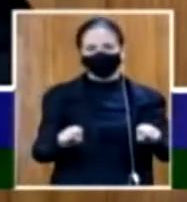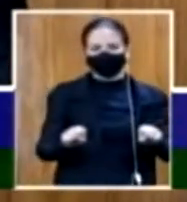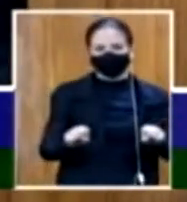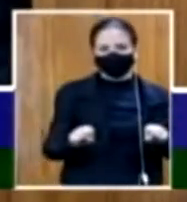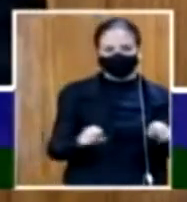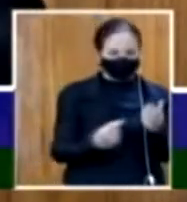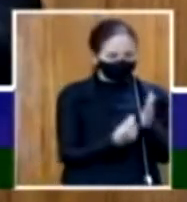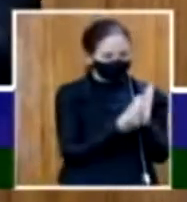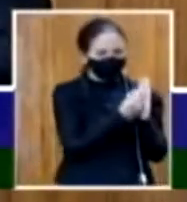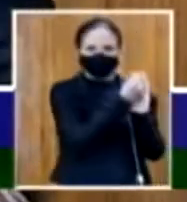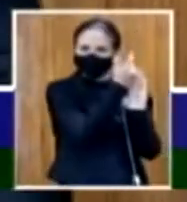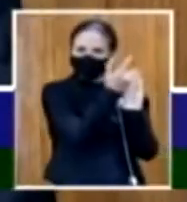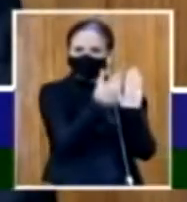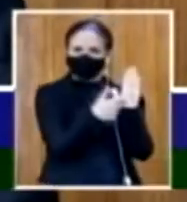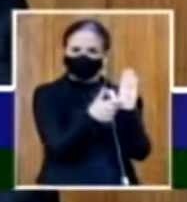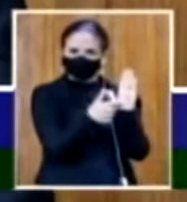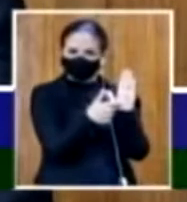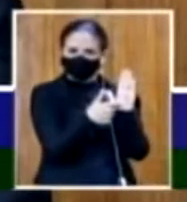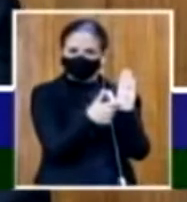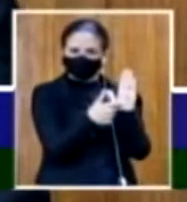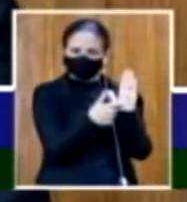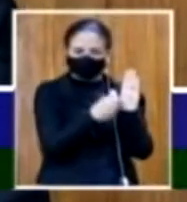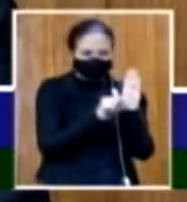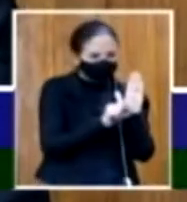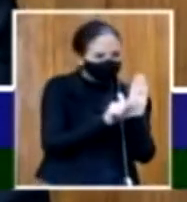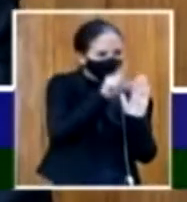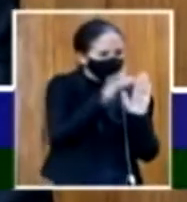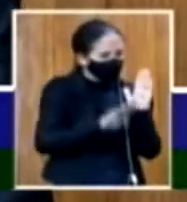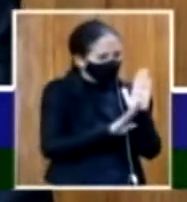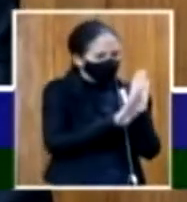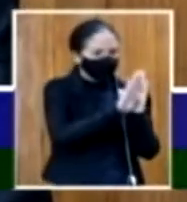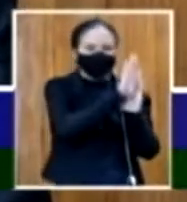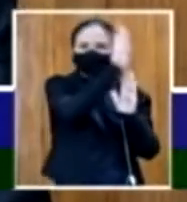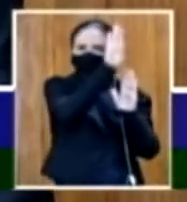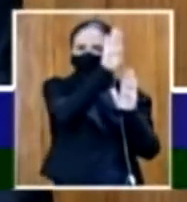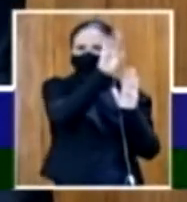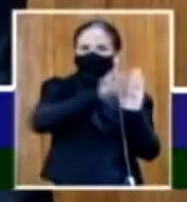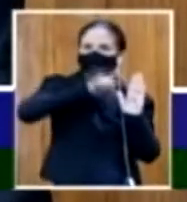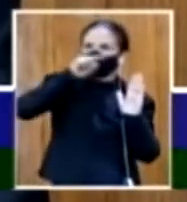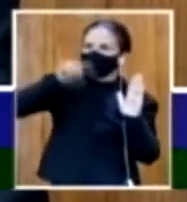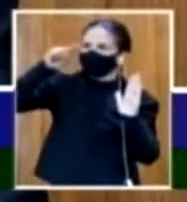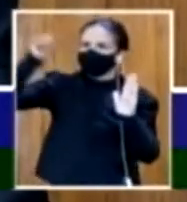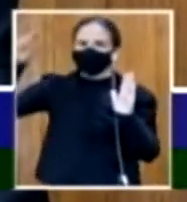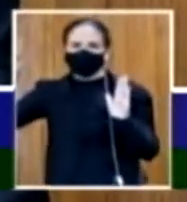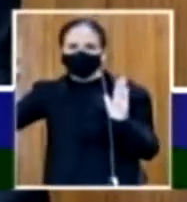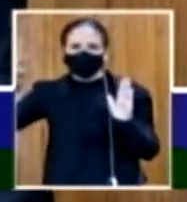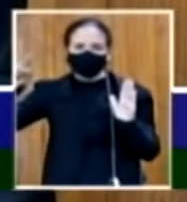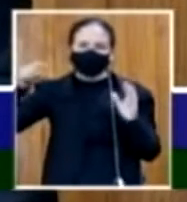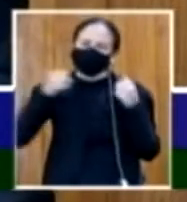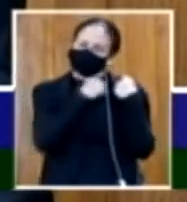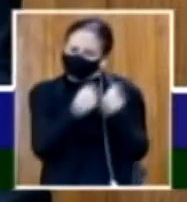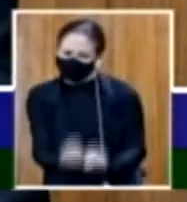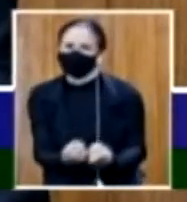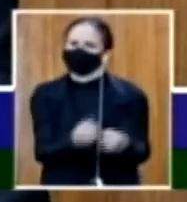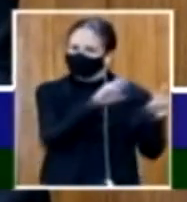tributário, nós temos uma tributação extremamente elevada e que pesa muito na vida de cada um de nós. Não